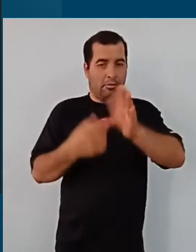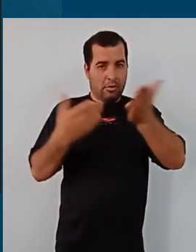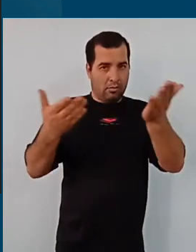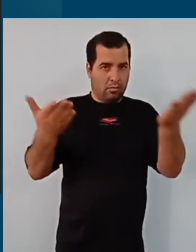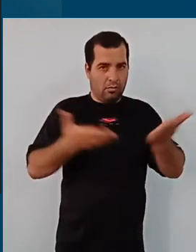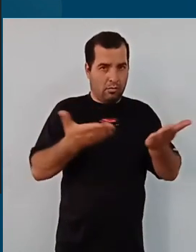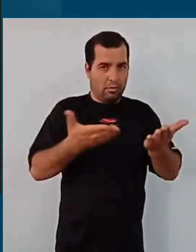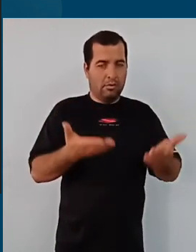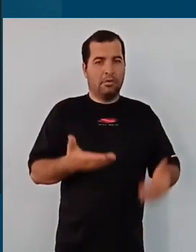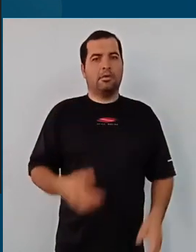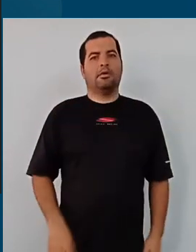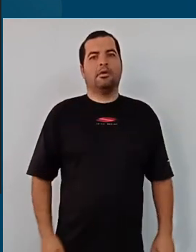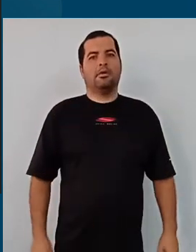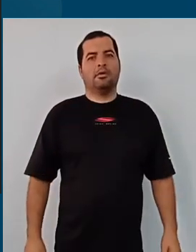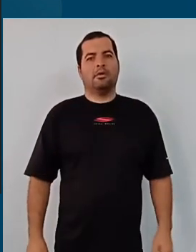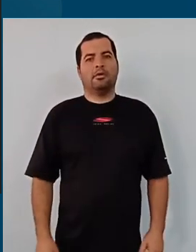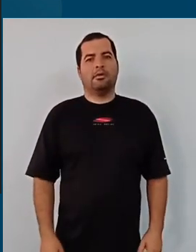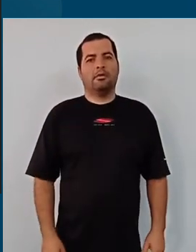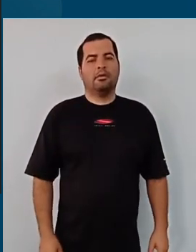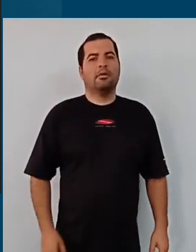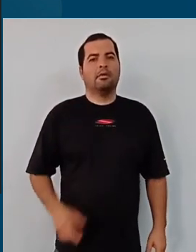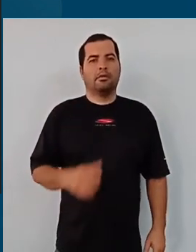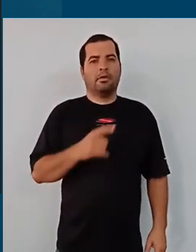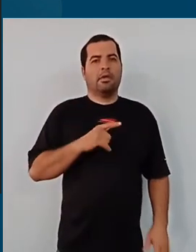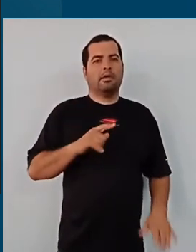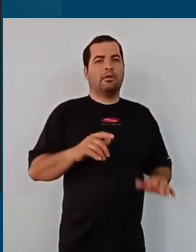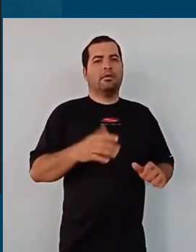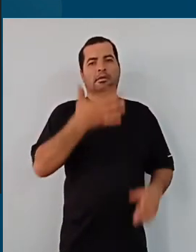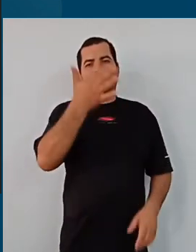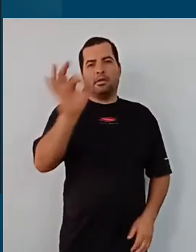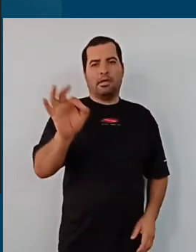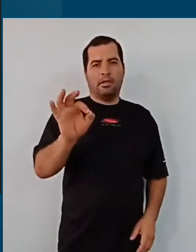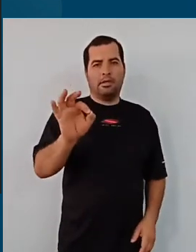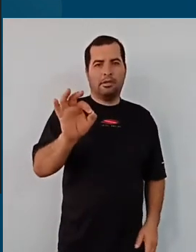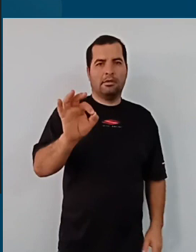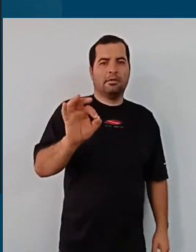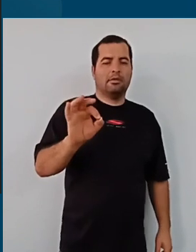hoje, na forma de 10 competências gerais da base.